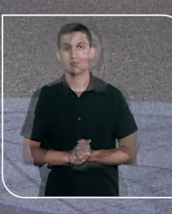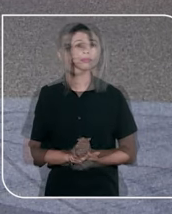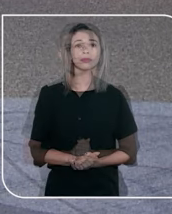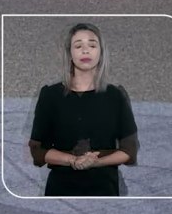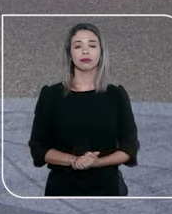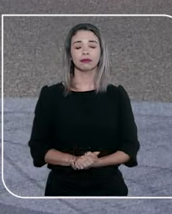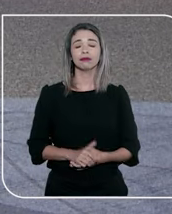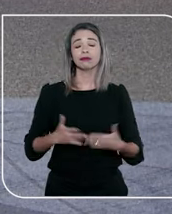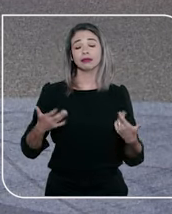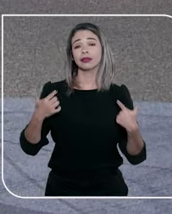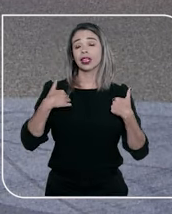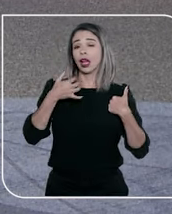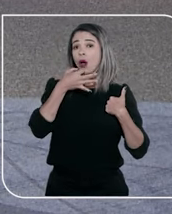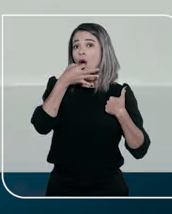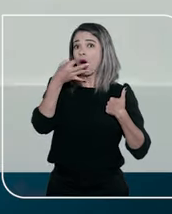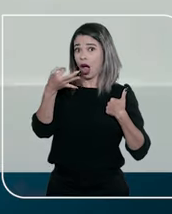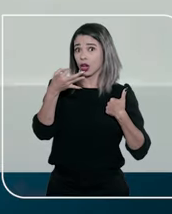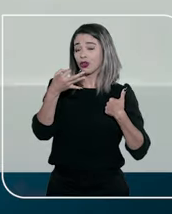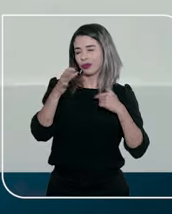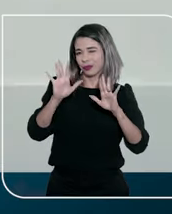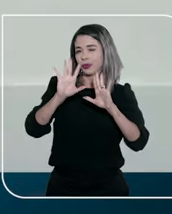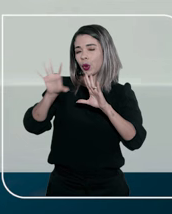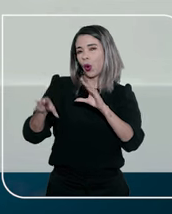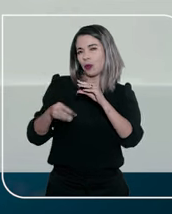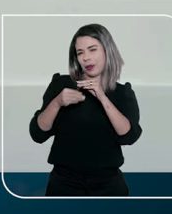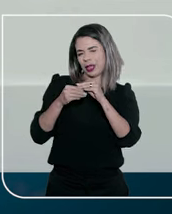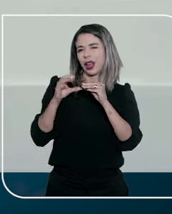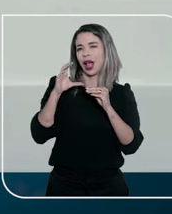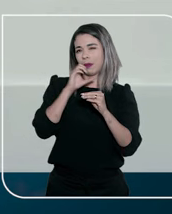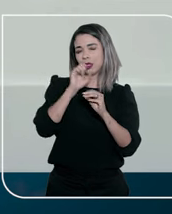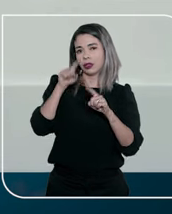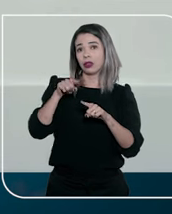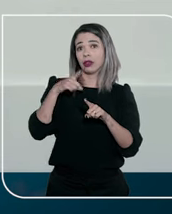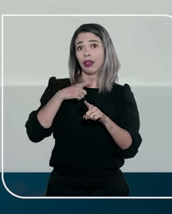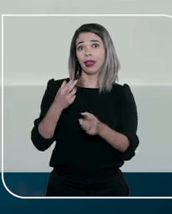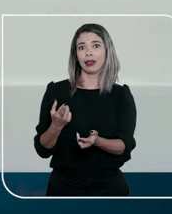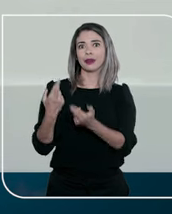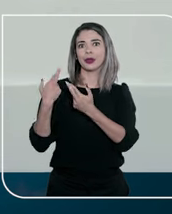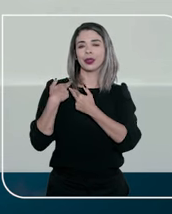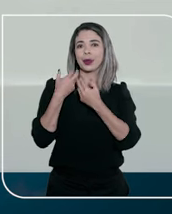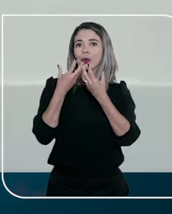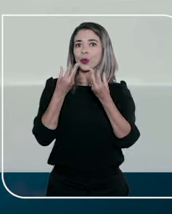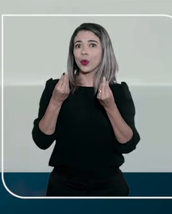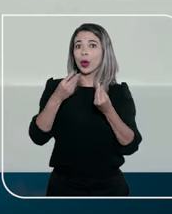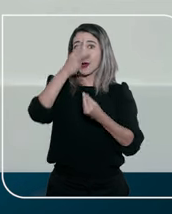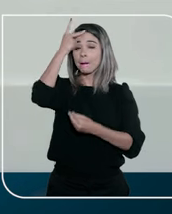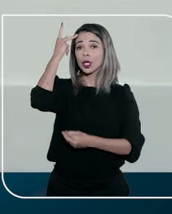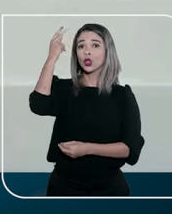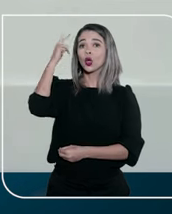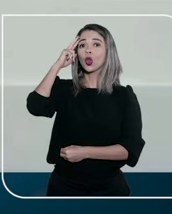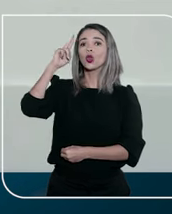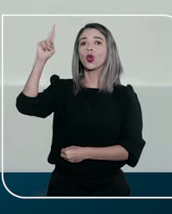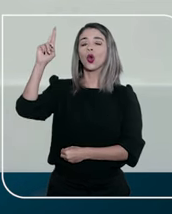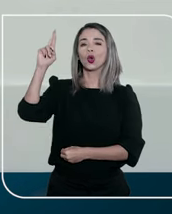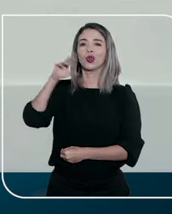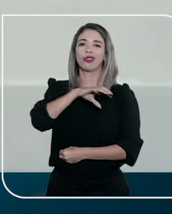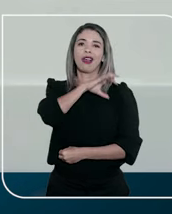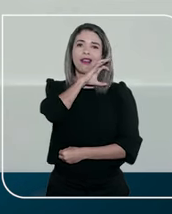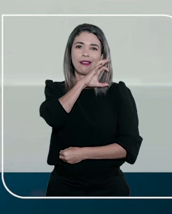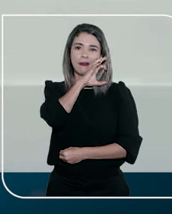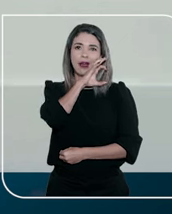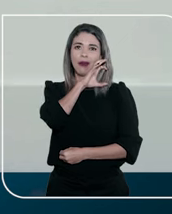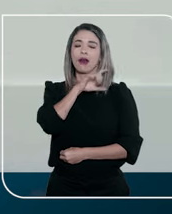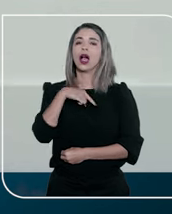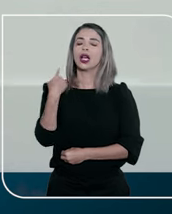acho que, bem complementando, Fátima, tem uma responsabilidade muito grande do dono do pet também. Nós tomamos o máximo